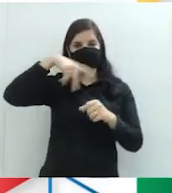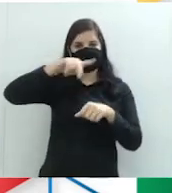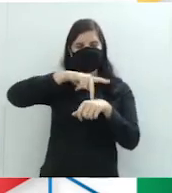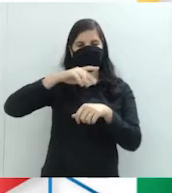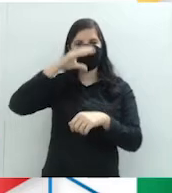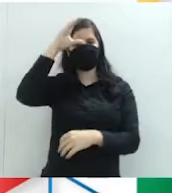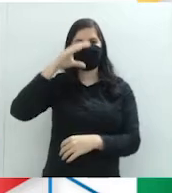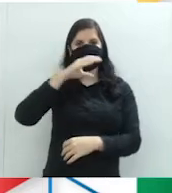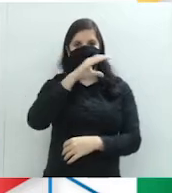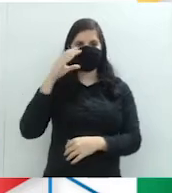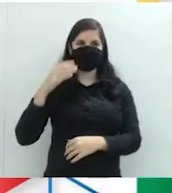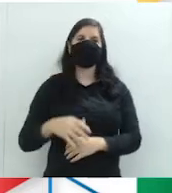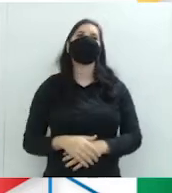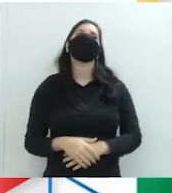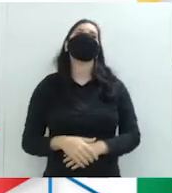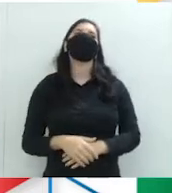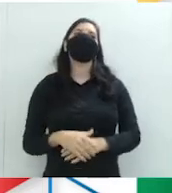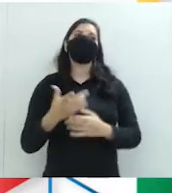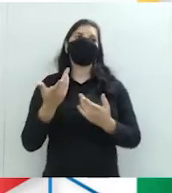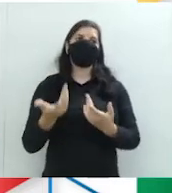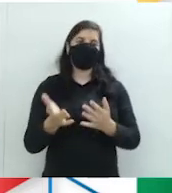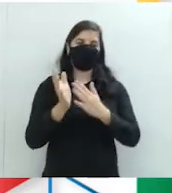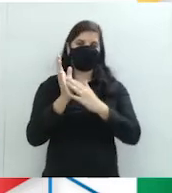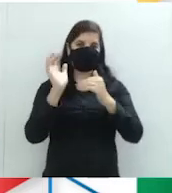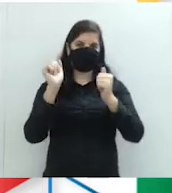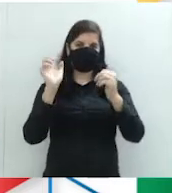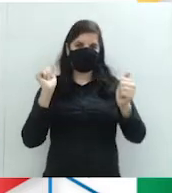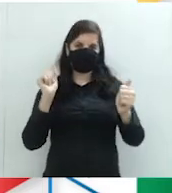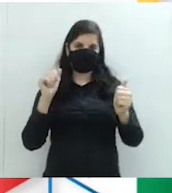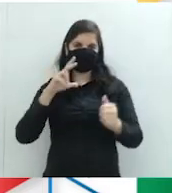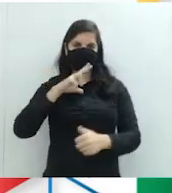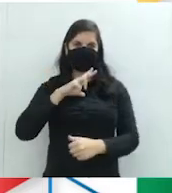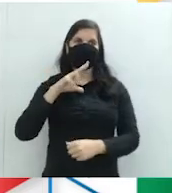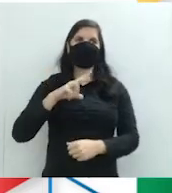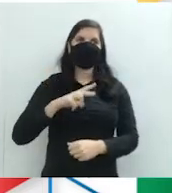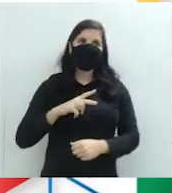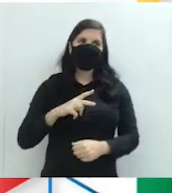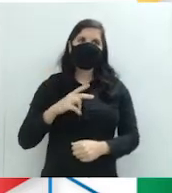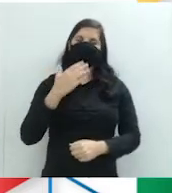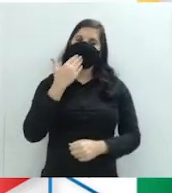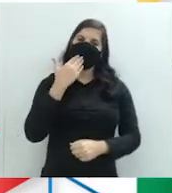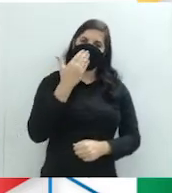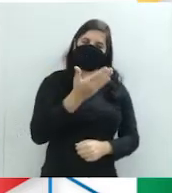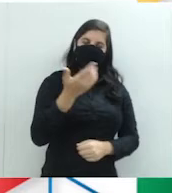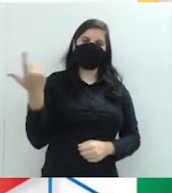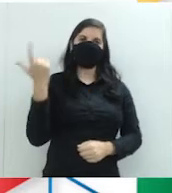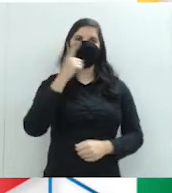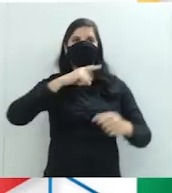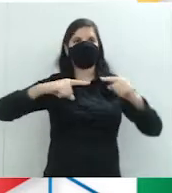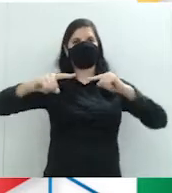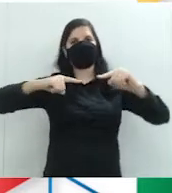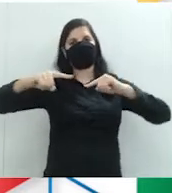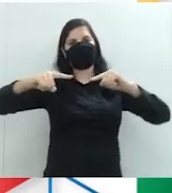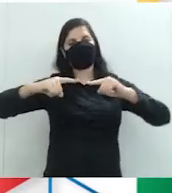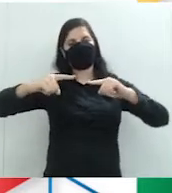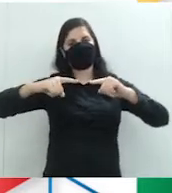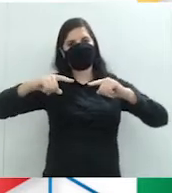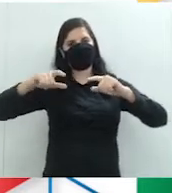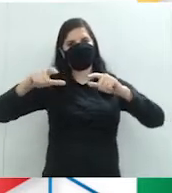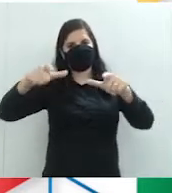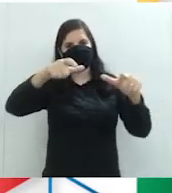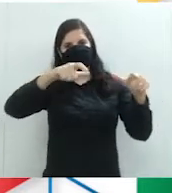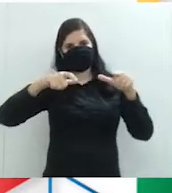né? Então, Espanha e Portugal pretendiam o quê? Garantir o domínio sobre as